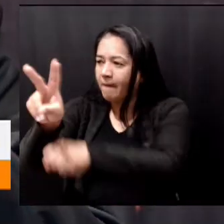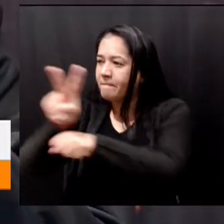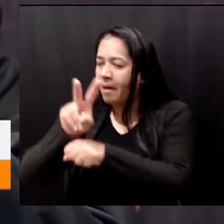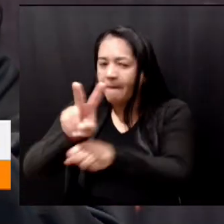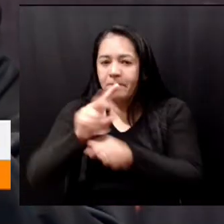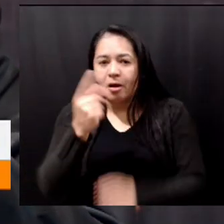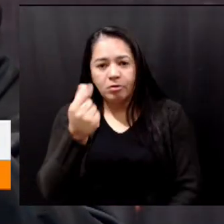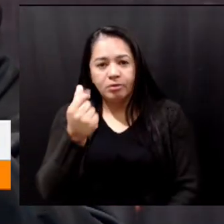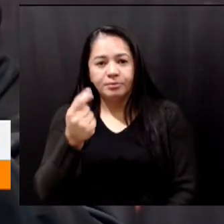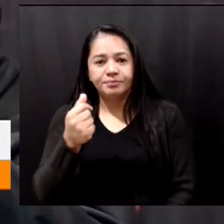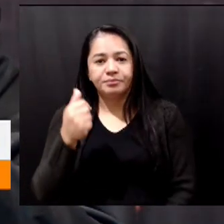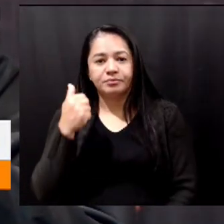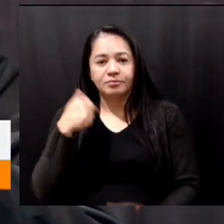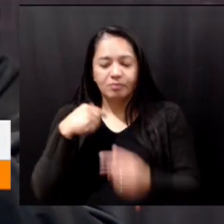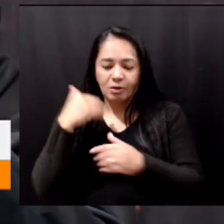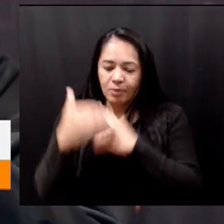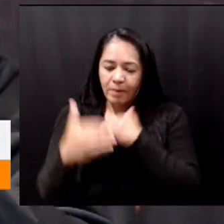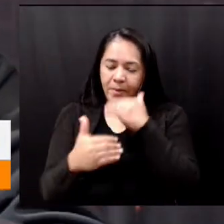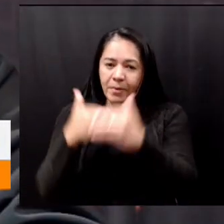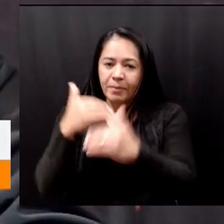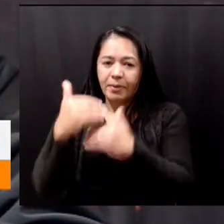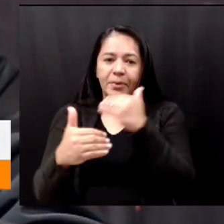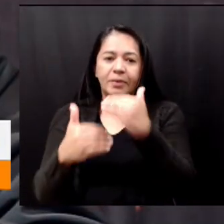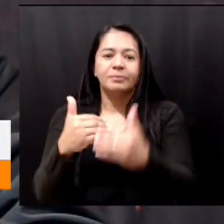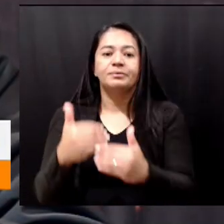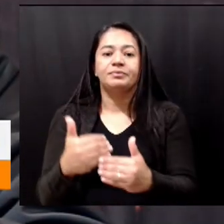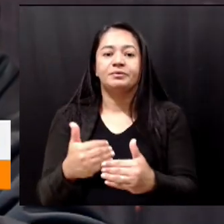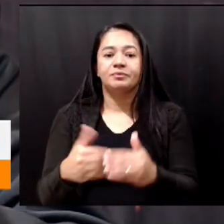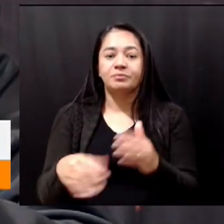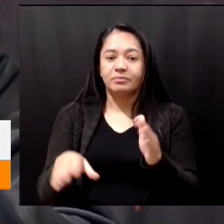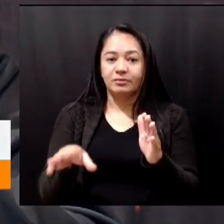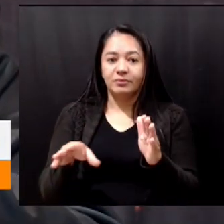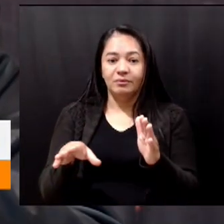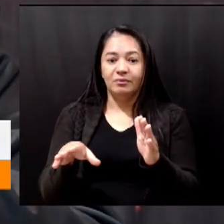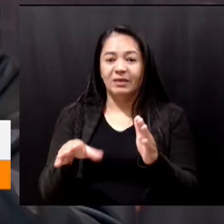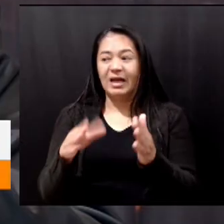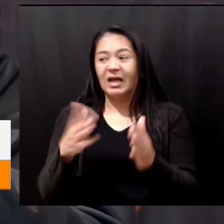dando certo, ele vai catapultando, ele vai dando errado, ele quebra.